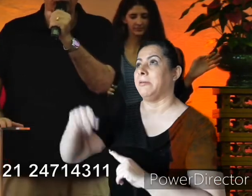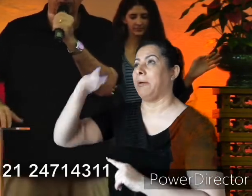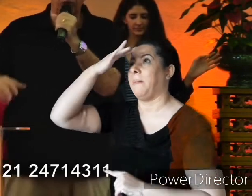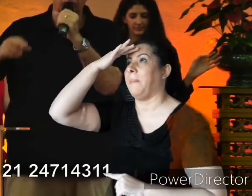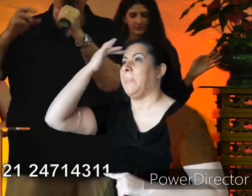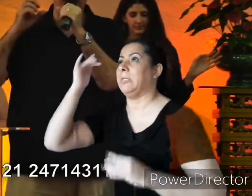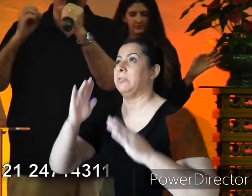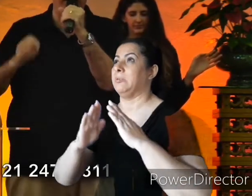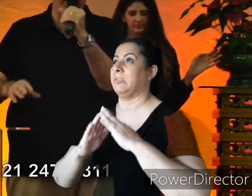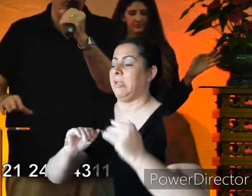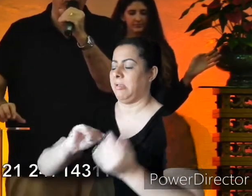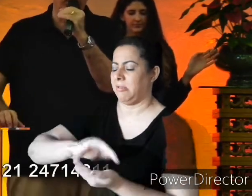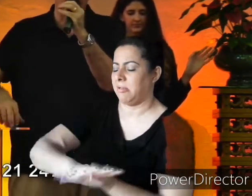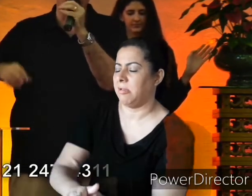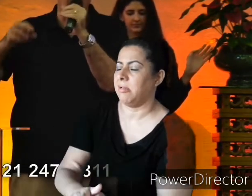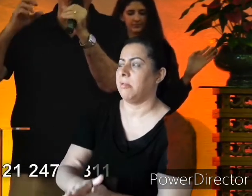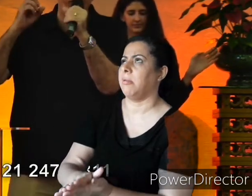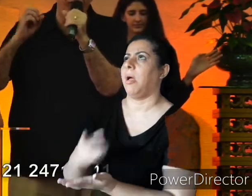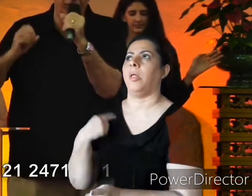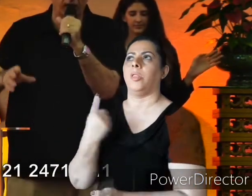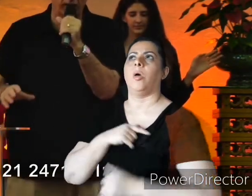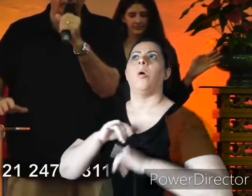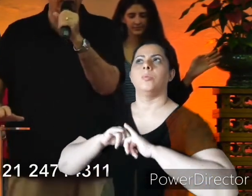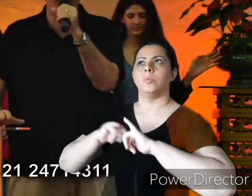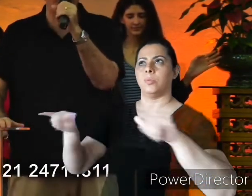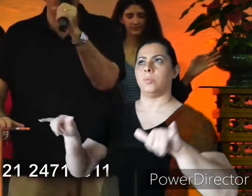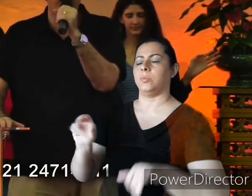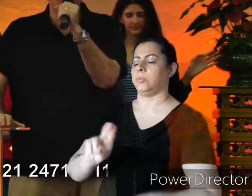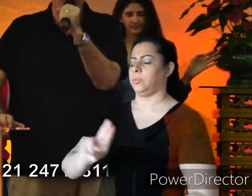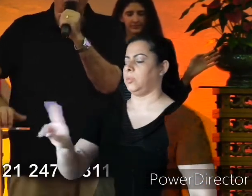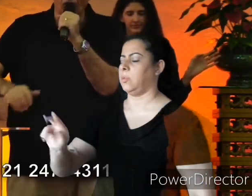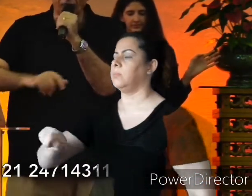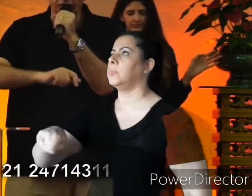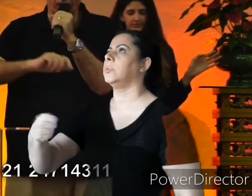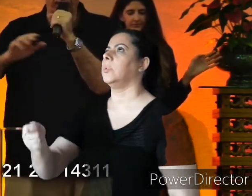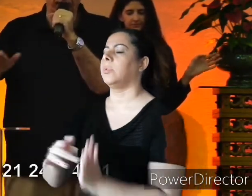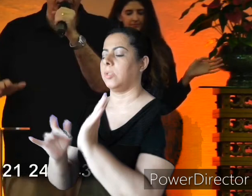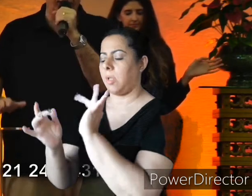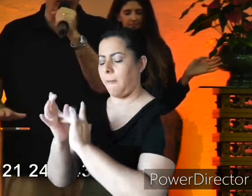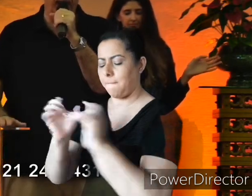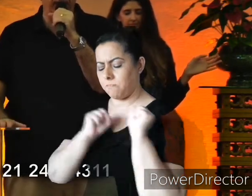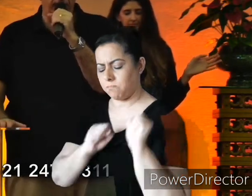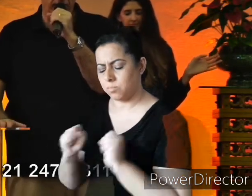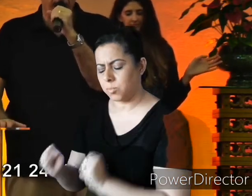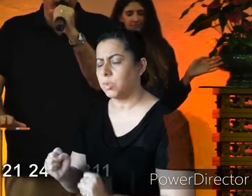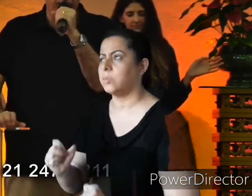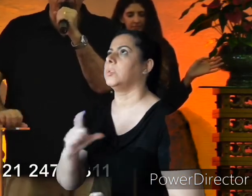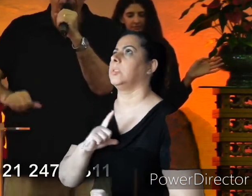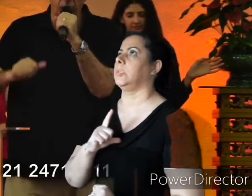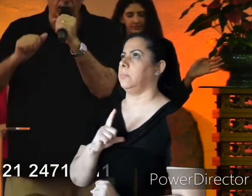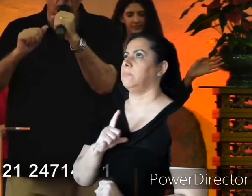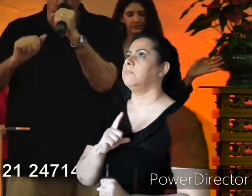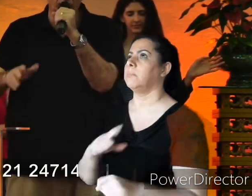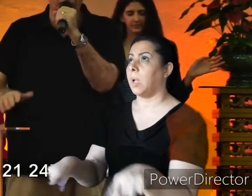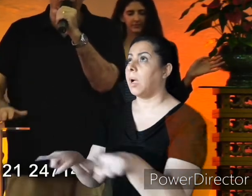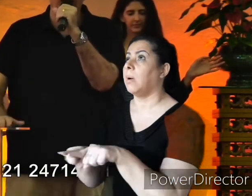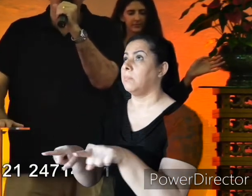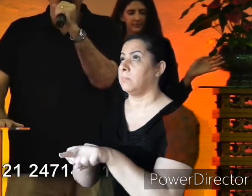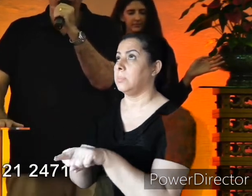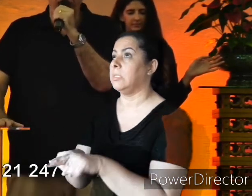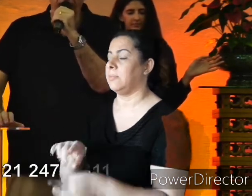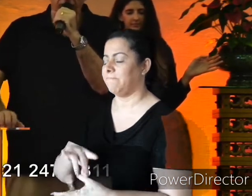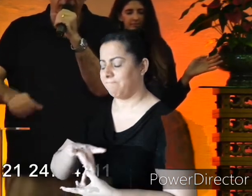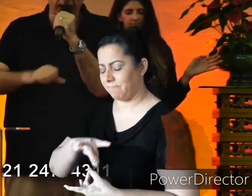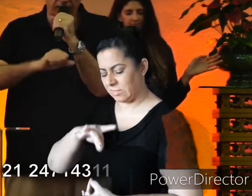morte, espírito de desânimo, espírito de confusão na mente, de confusão entre as famílias, espírito de